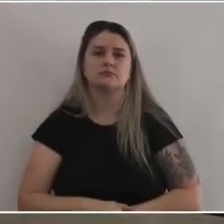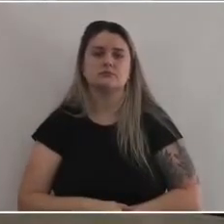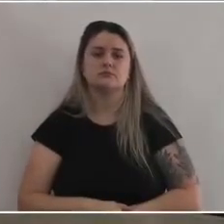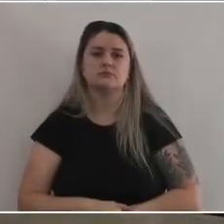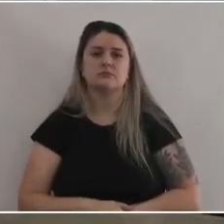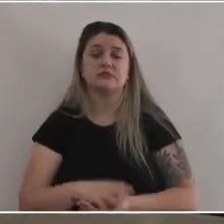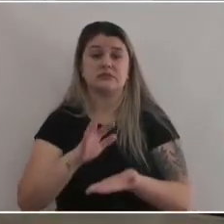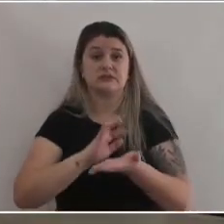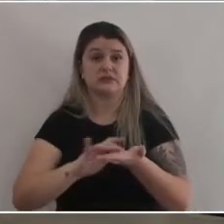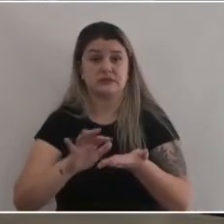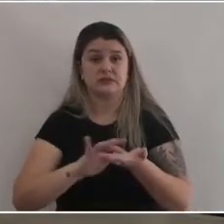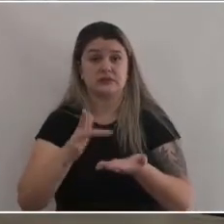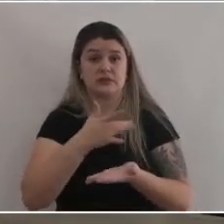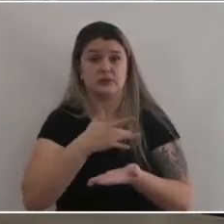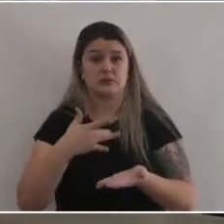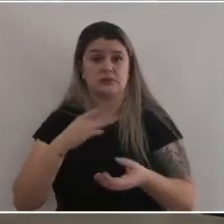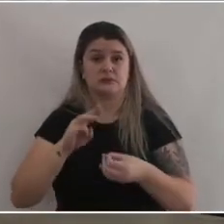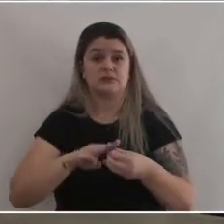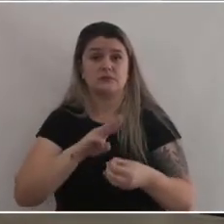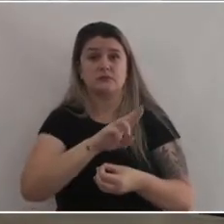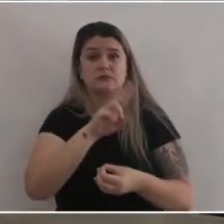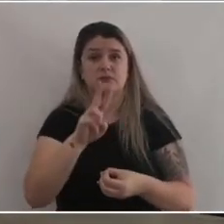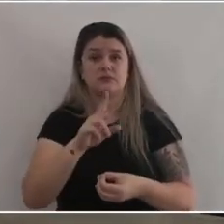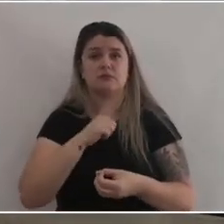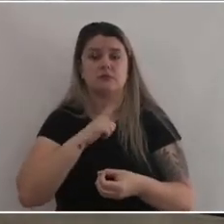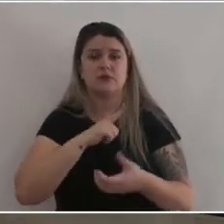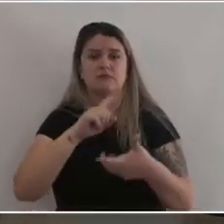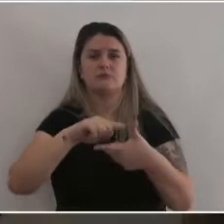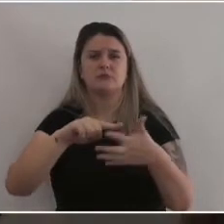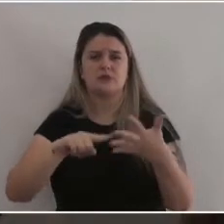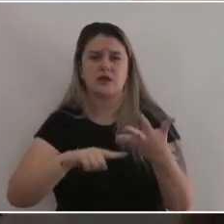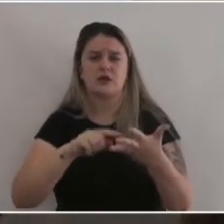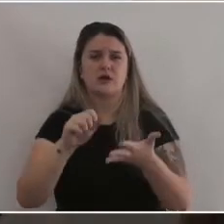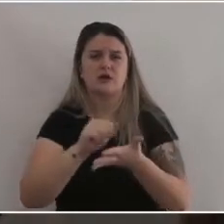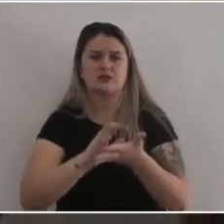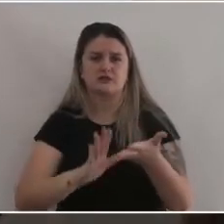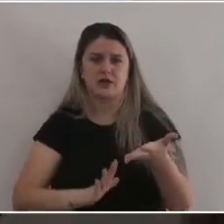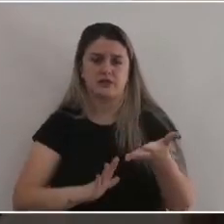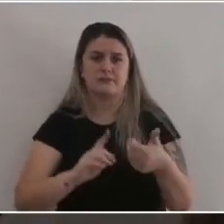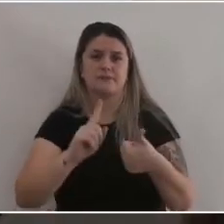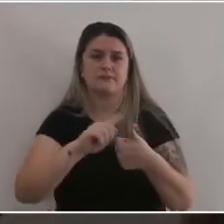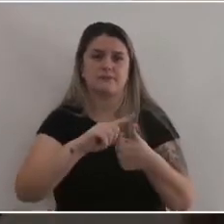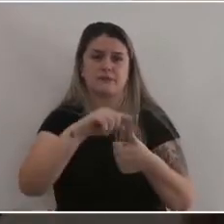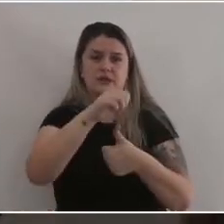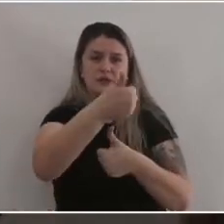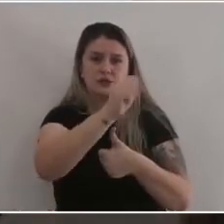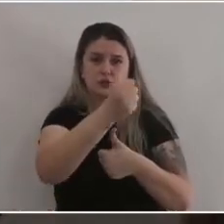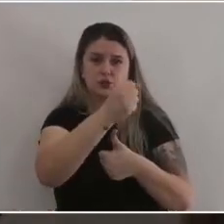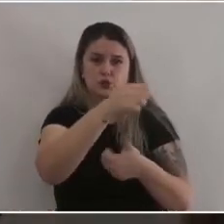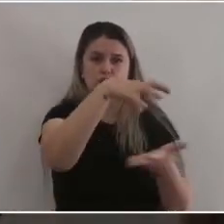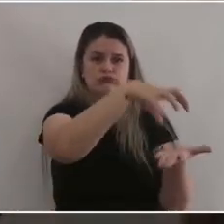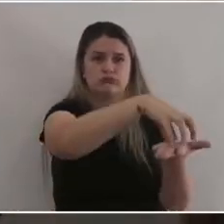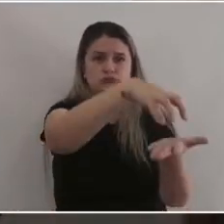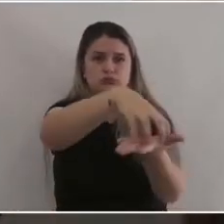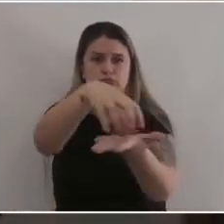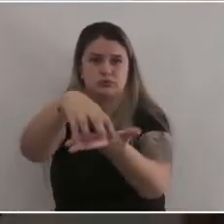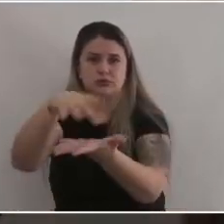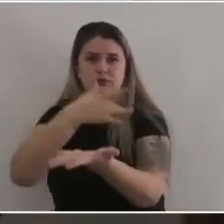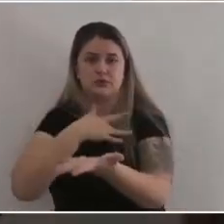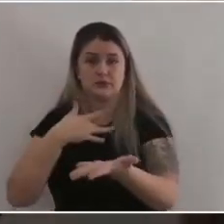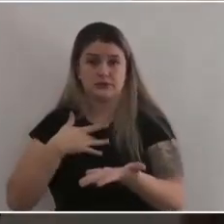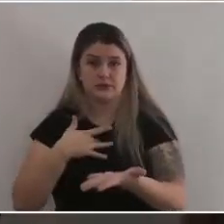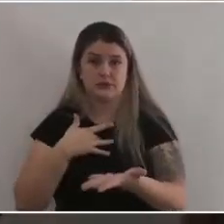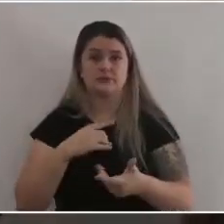a Secretaria de Saúde da União da Vitória é composta pelos seguintes serviços. Então, possui 18 unidades básicas de